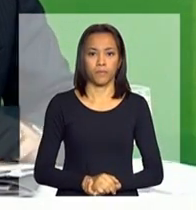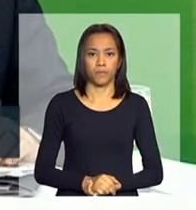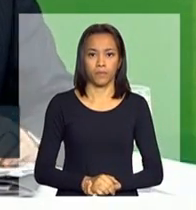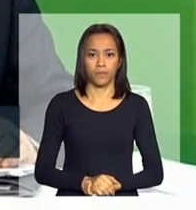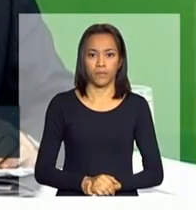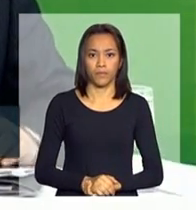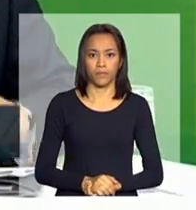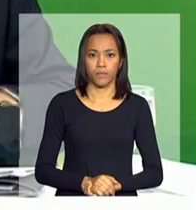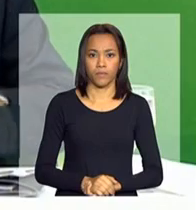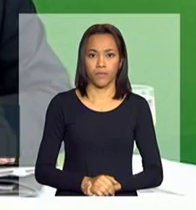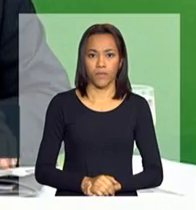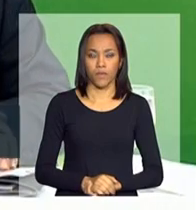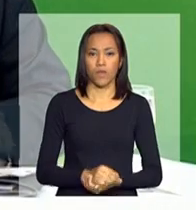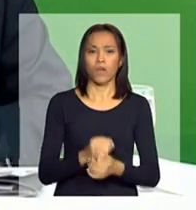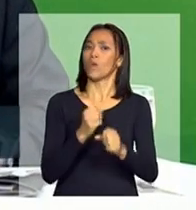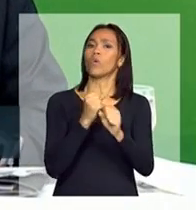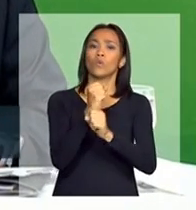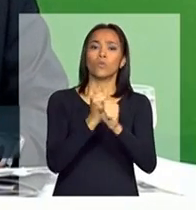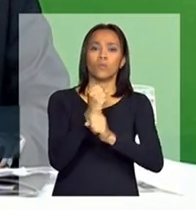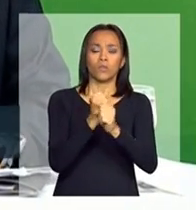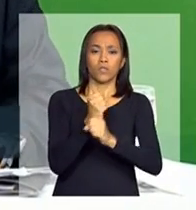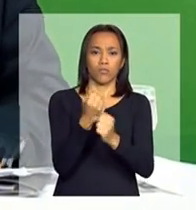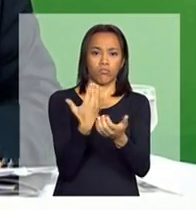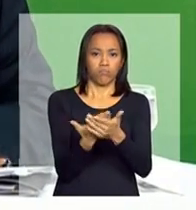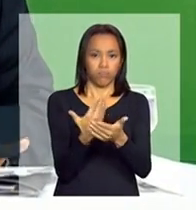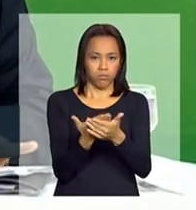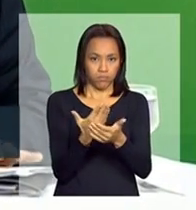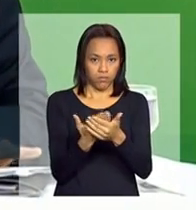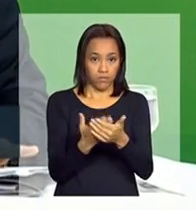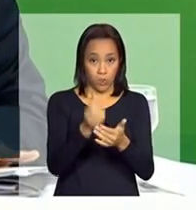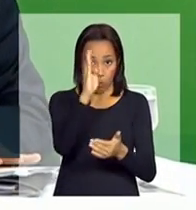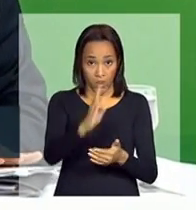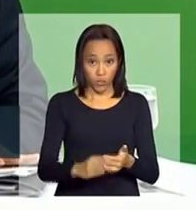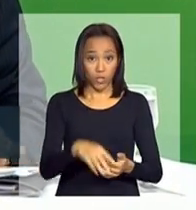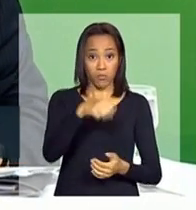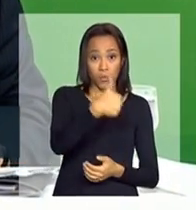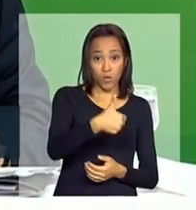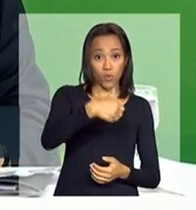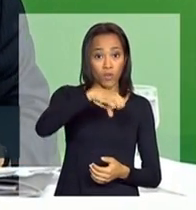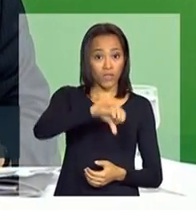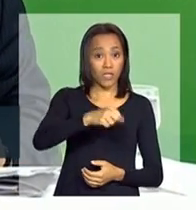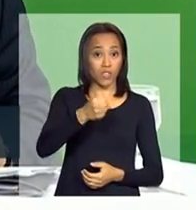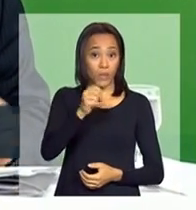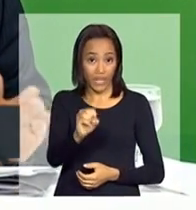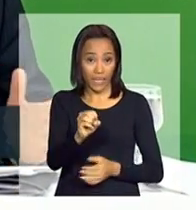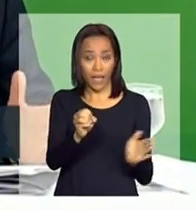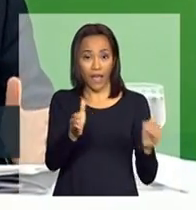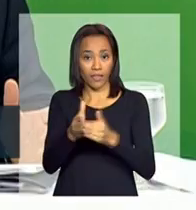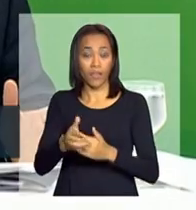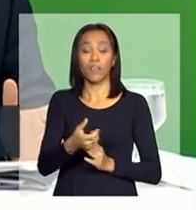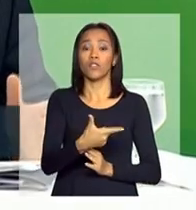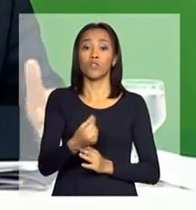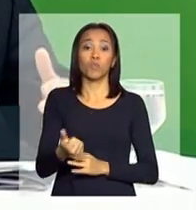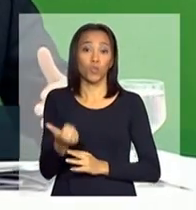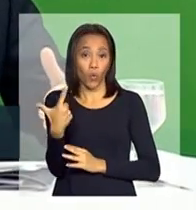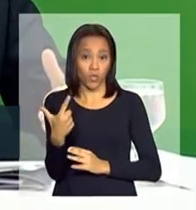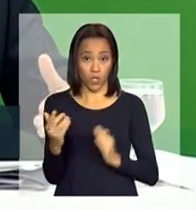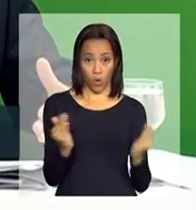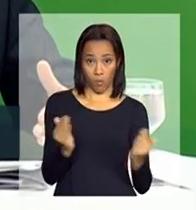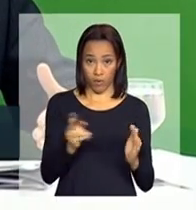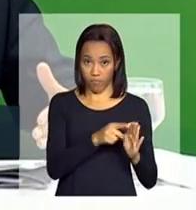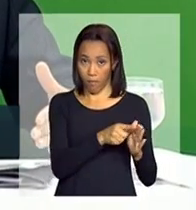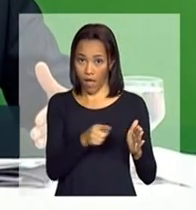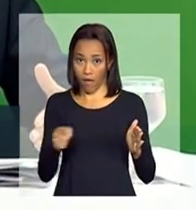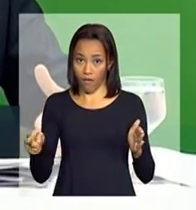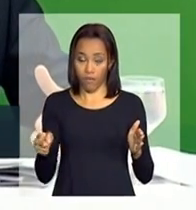eh os anos de escolaridades esperados do Brasil de 1980 a 2012 vocês vejam o seguinte a